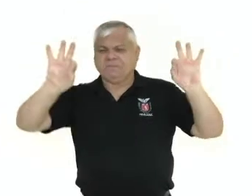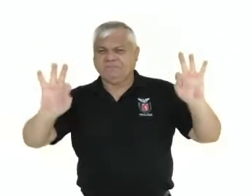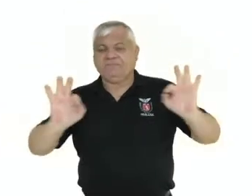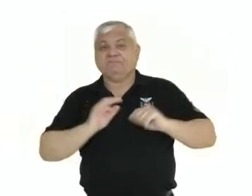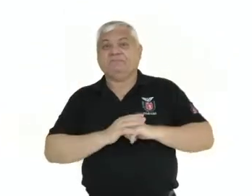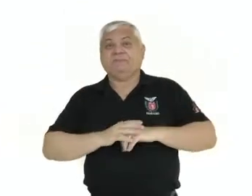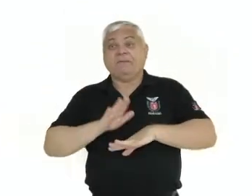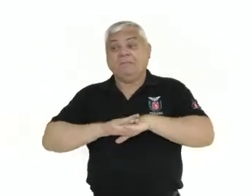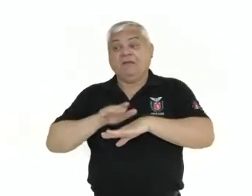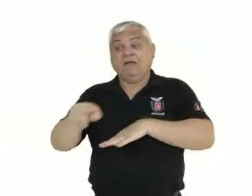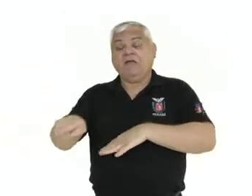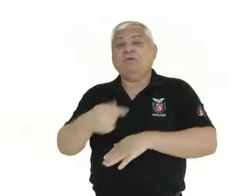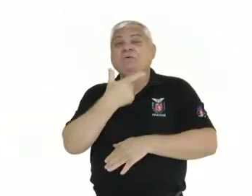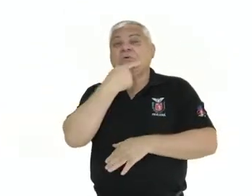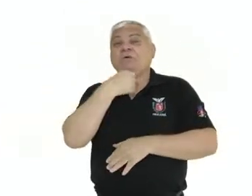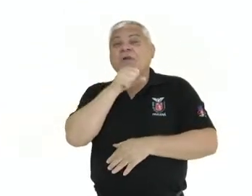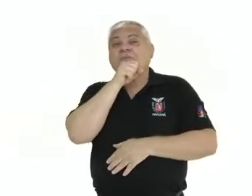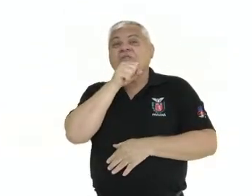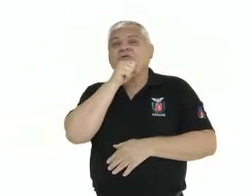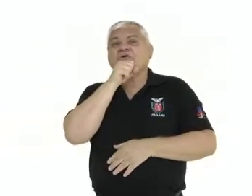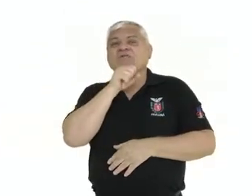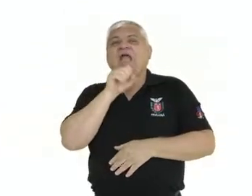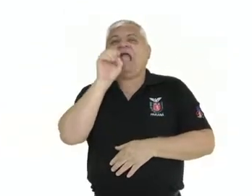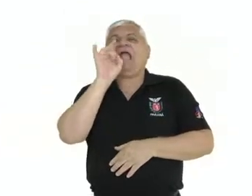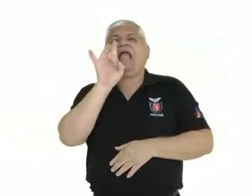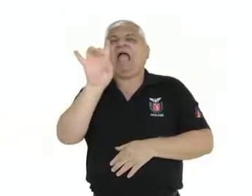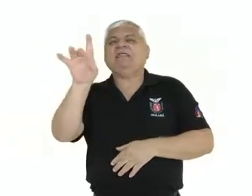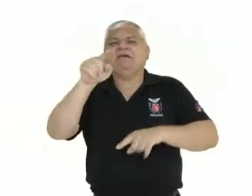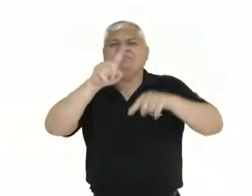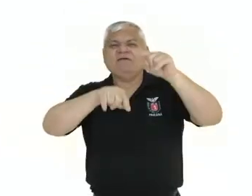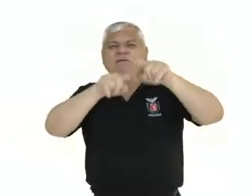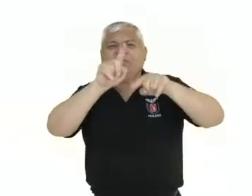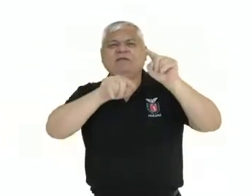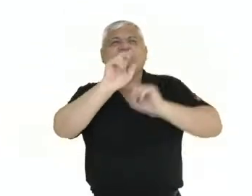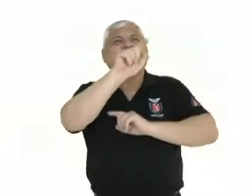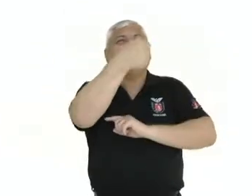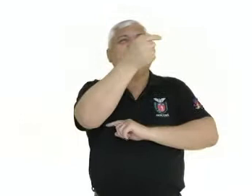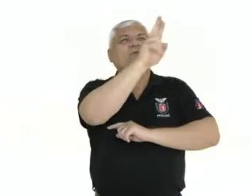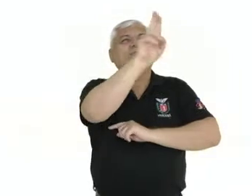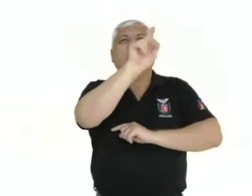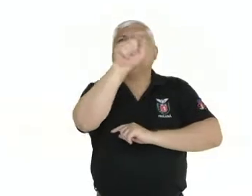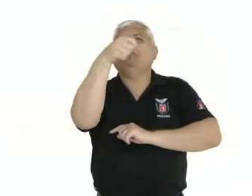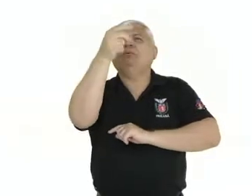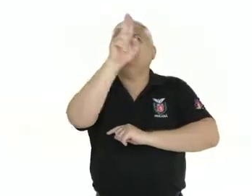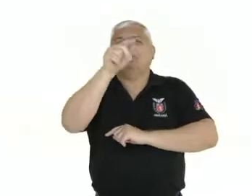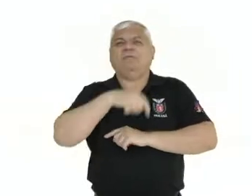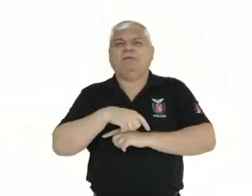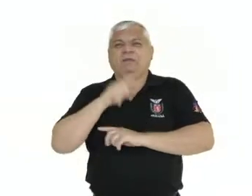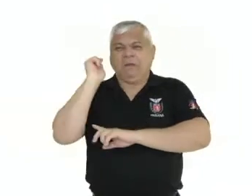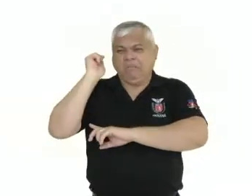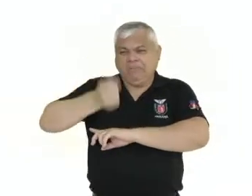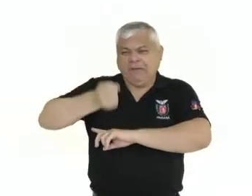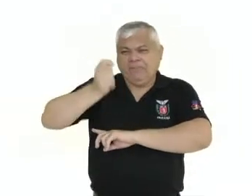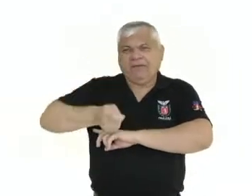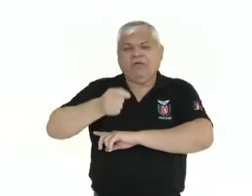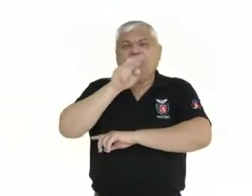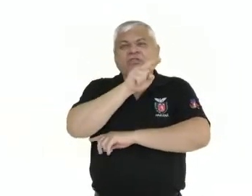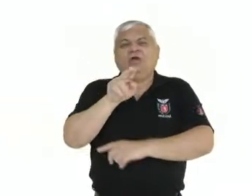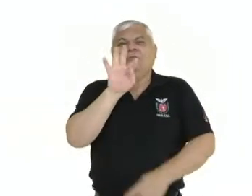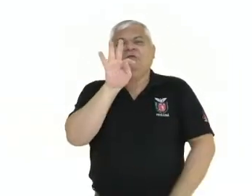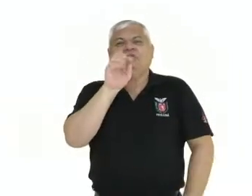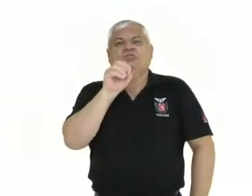do velho era batizar cada ferramenta com um nome próprio. O martelo chamava-se